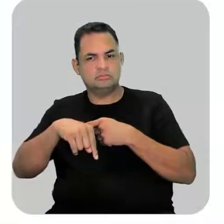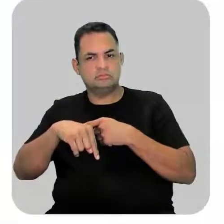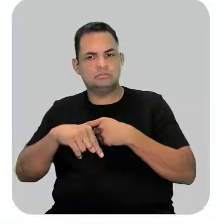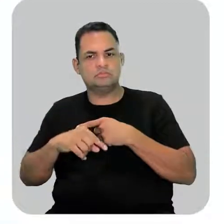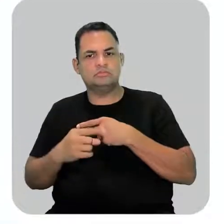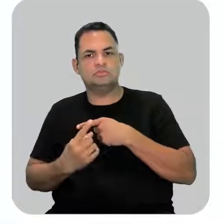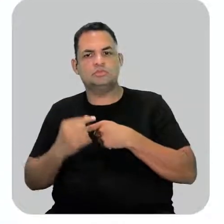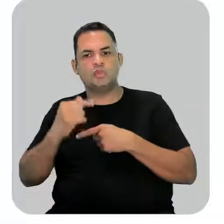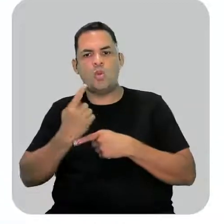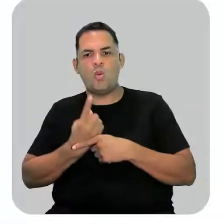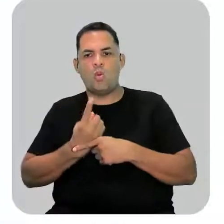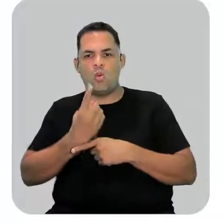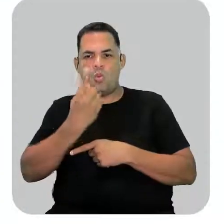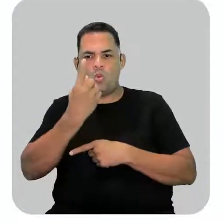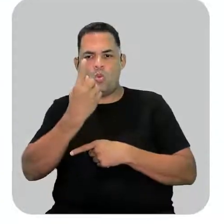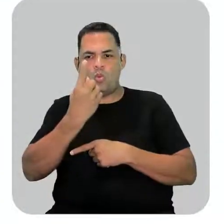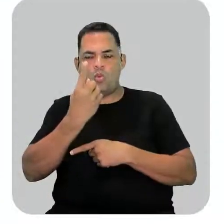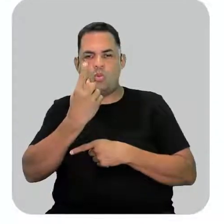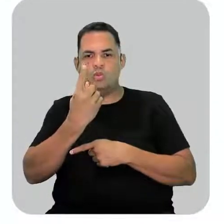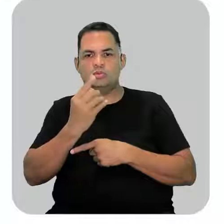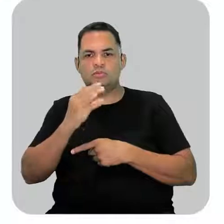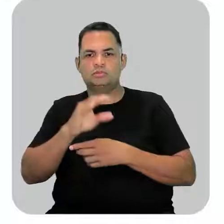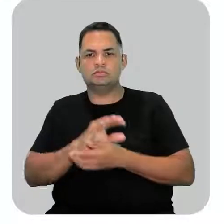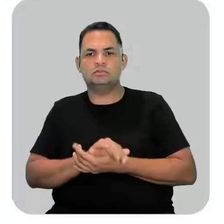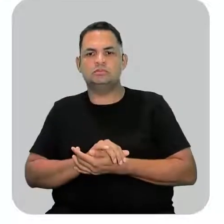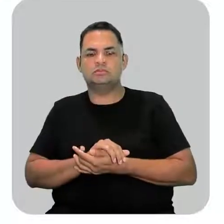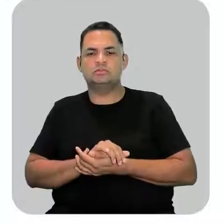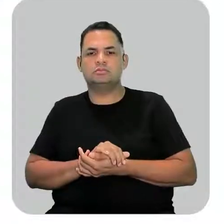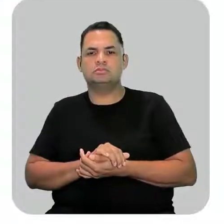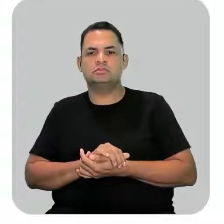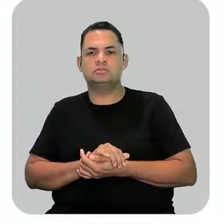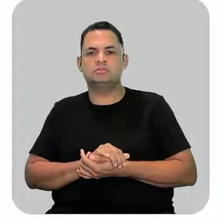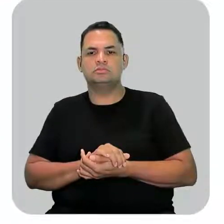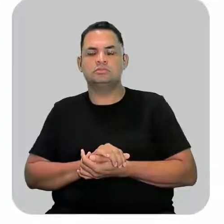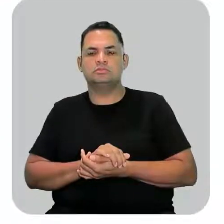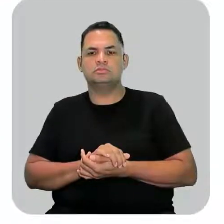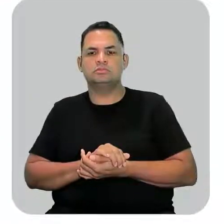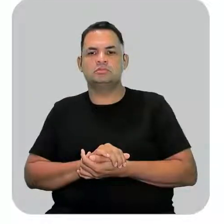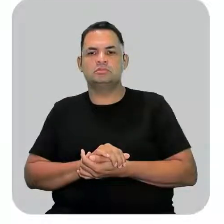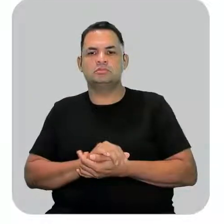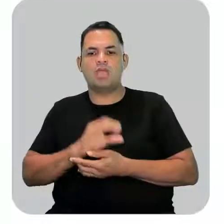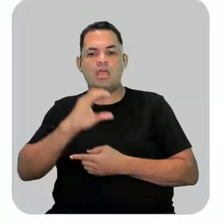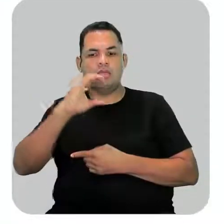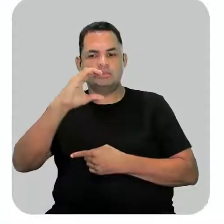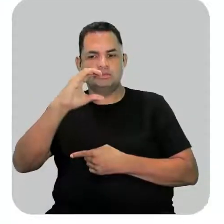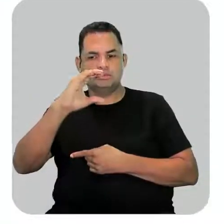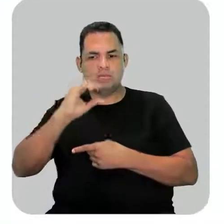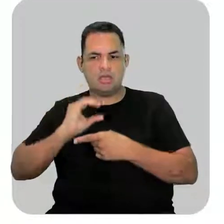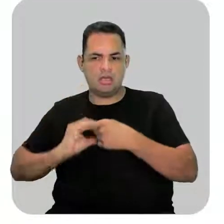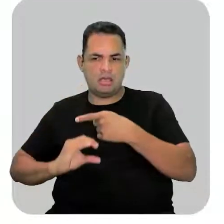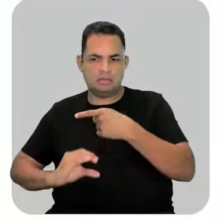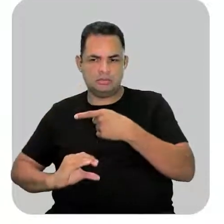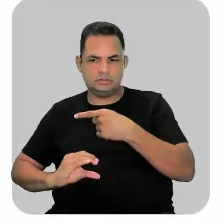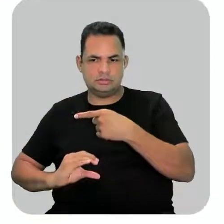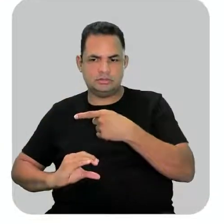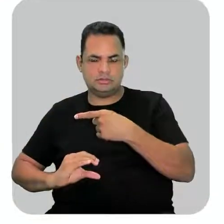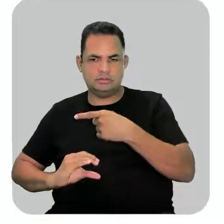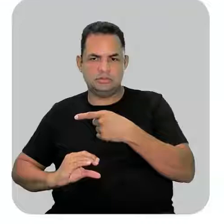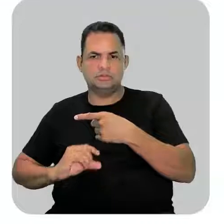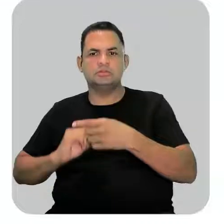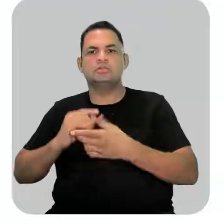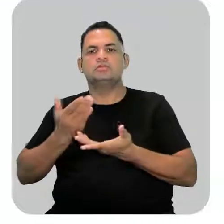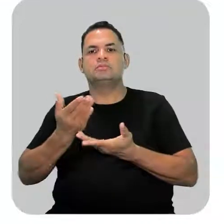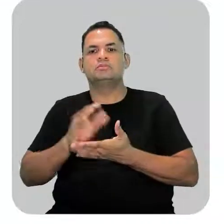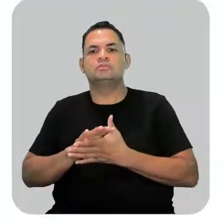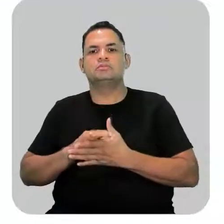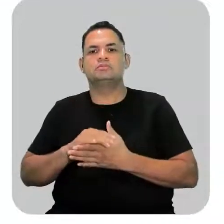dois outros átomos de carbono. Aqui é um hidrogênio, não entra na nossa contagem. Então, se ele está ligado a dois outros